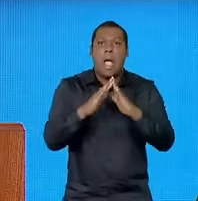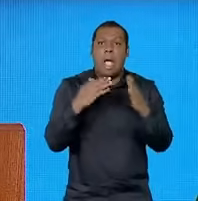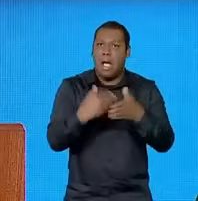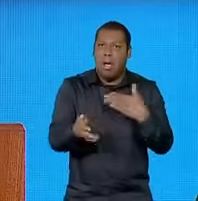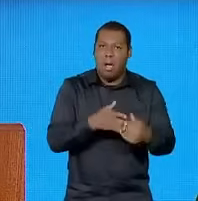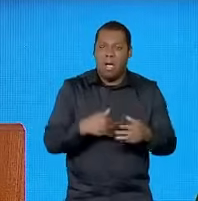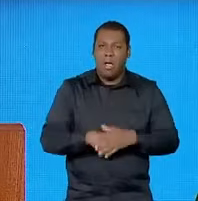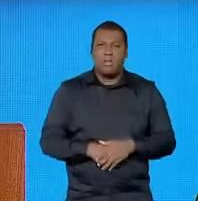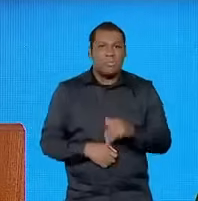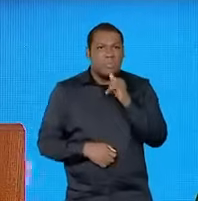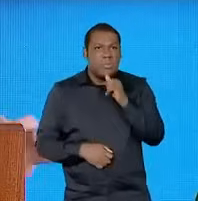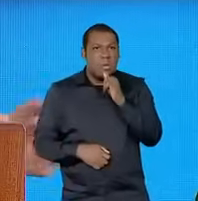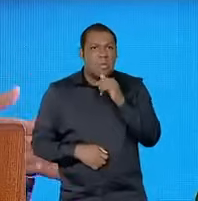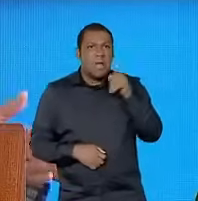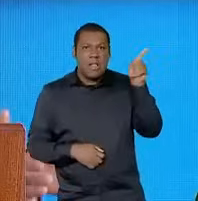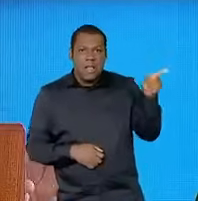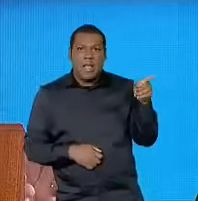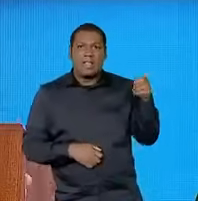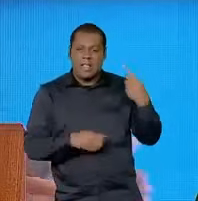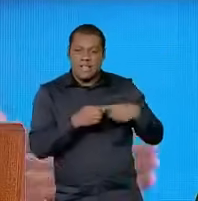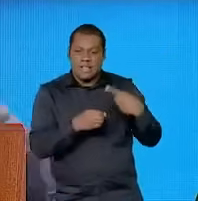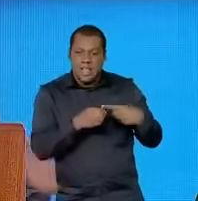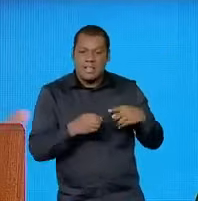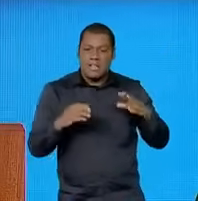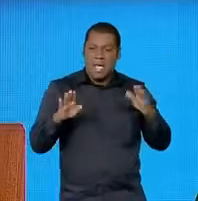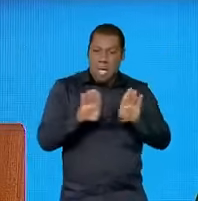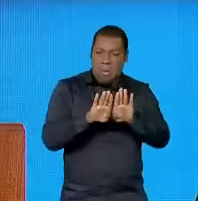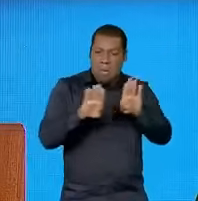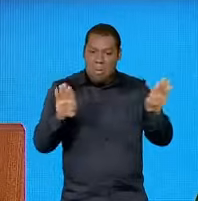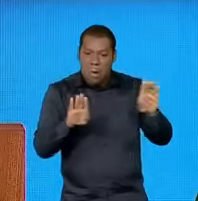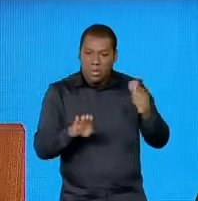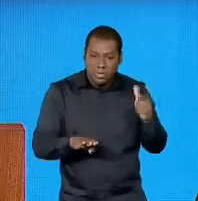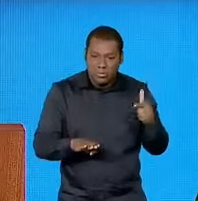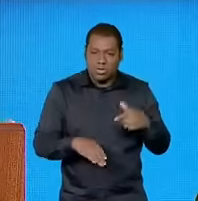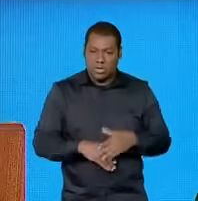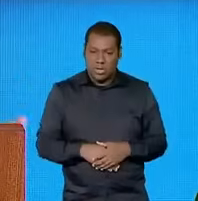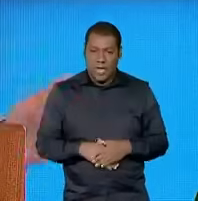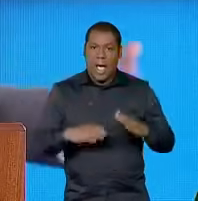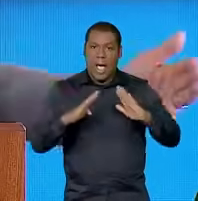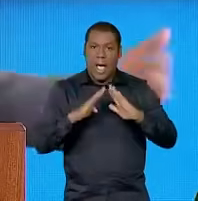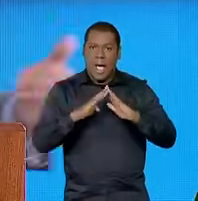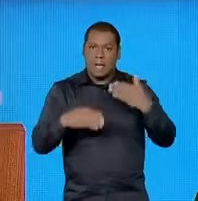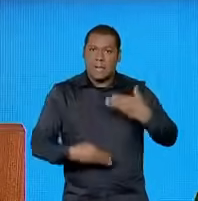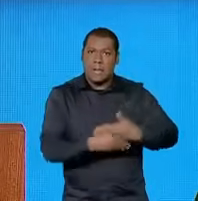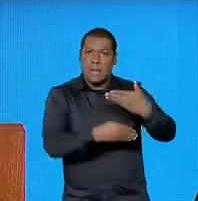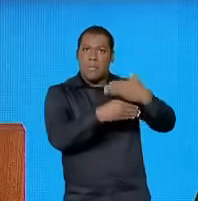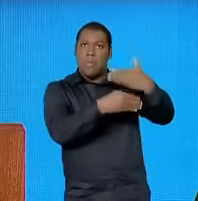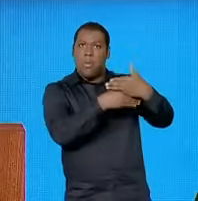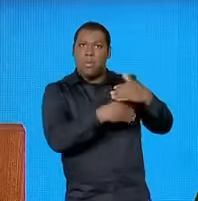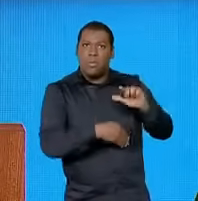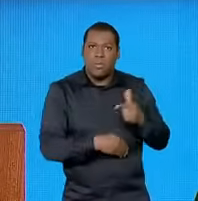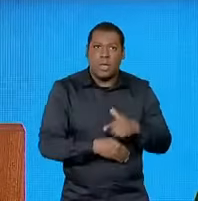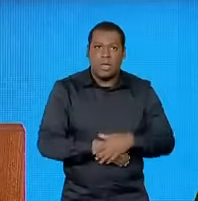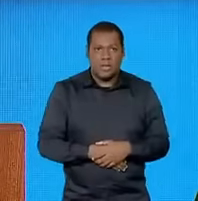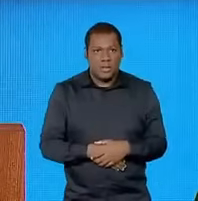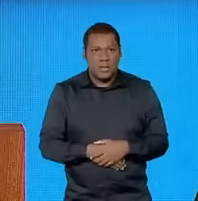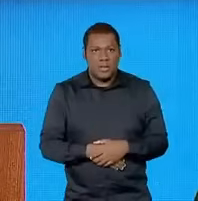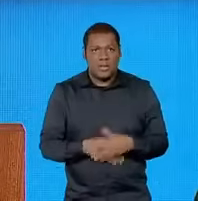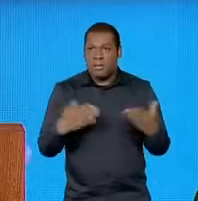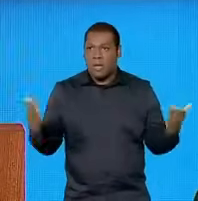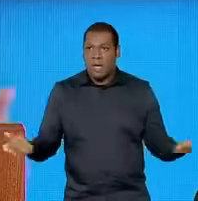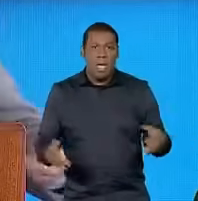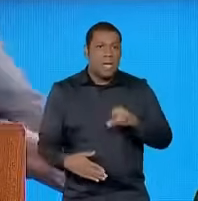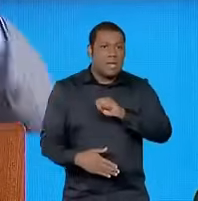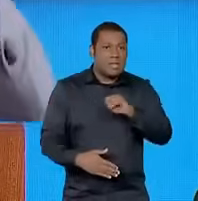porta. A casa não tinha um murinho para separar do vizinho. Eu falei: porra, e se o cara tiver um cachorro e esse aqui tiver um